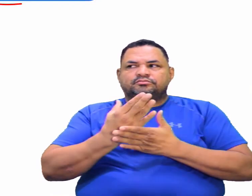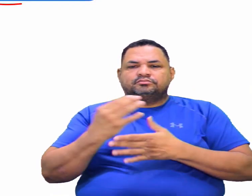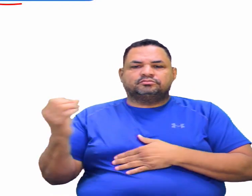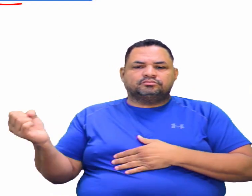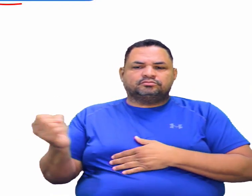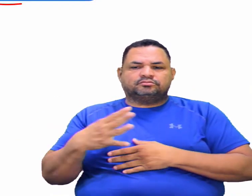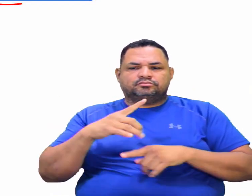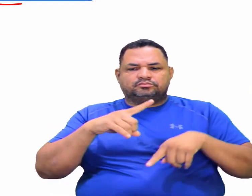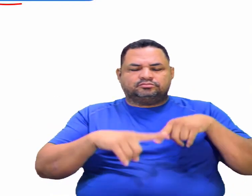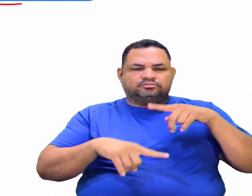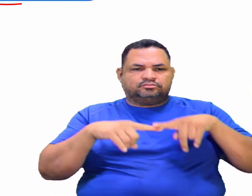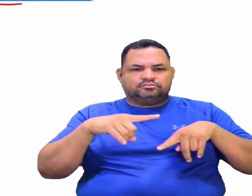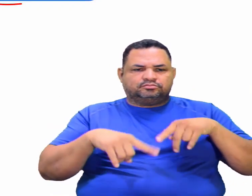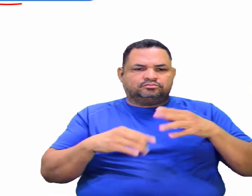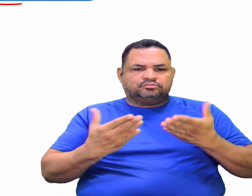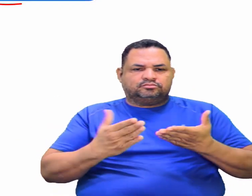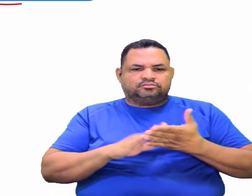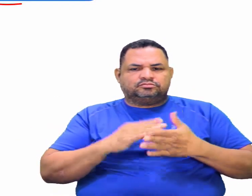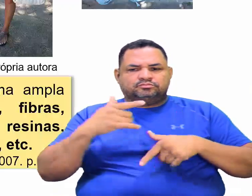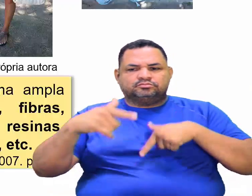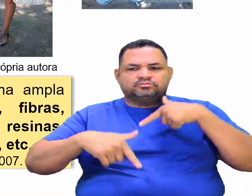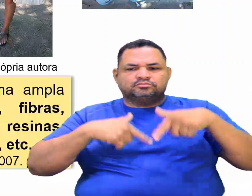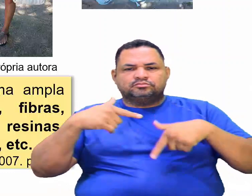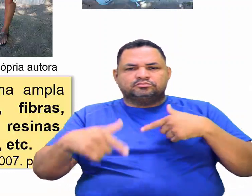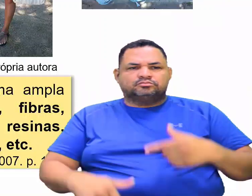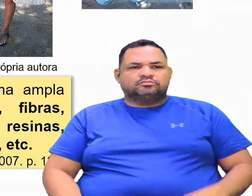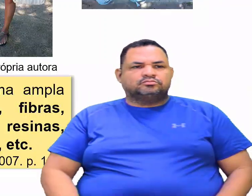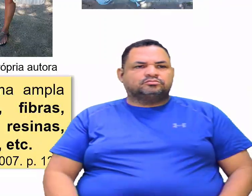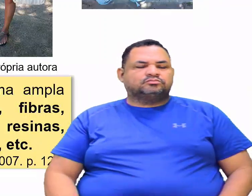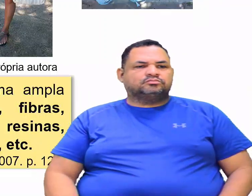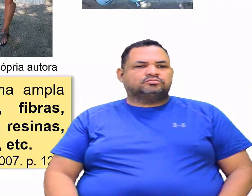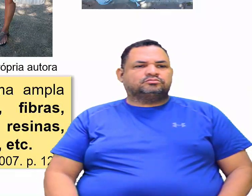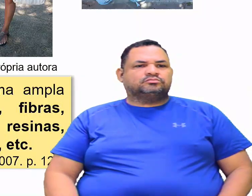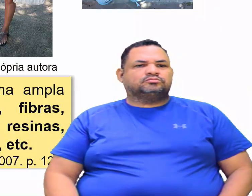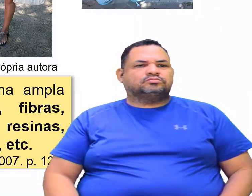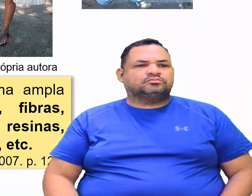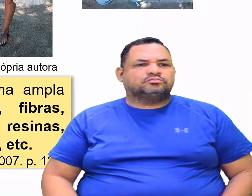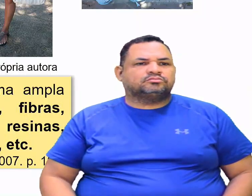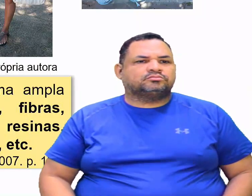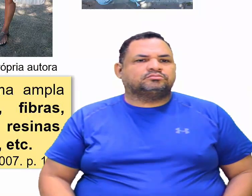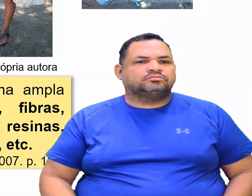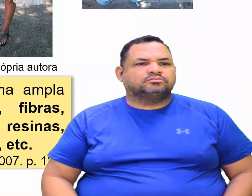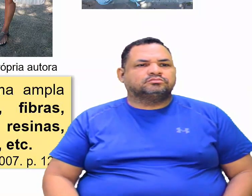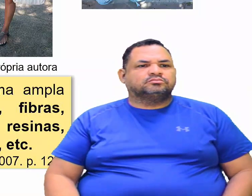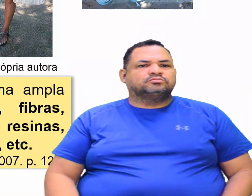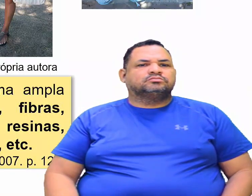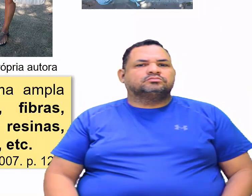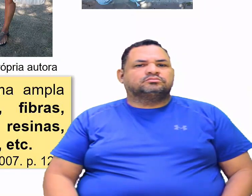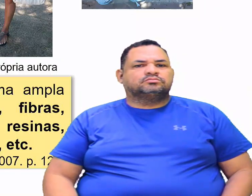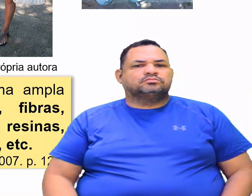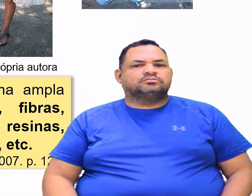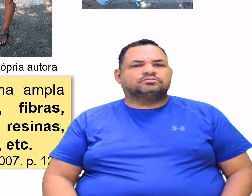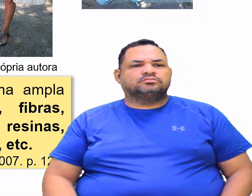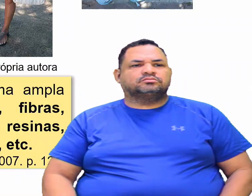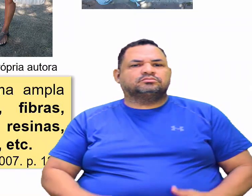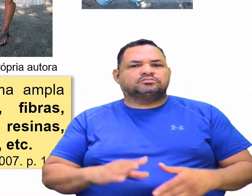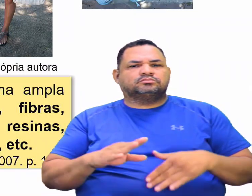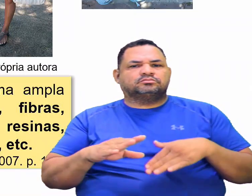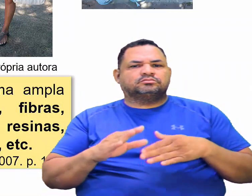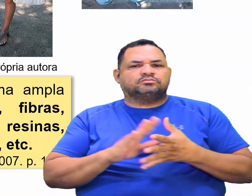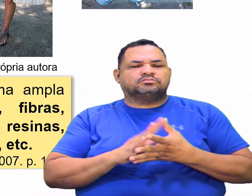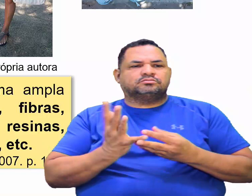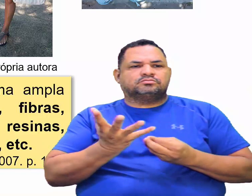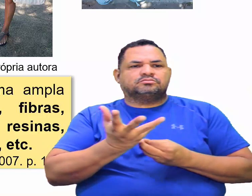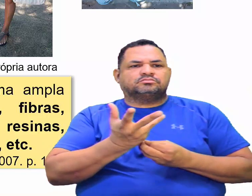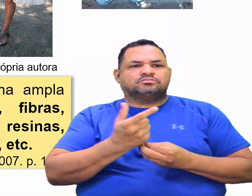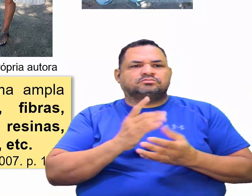novos materiais novas Produções ou seja com na arte indígena